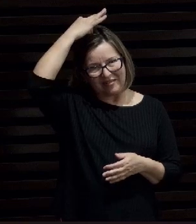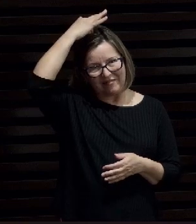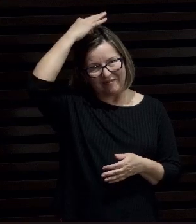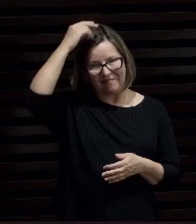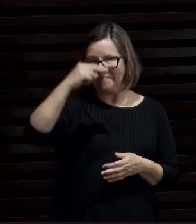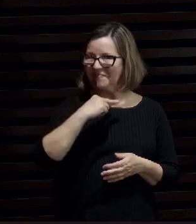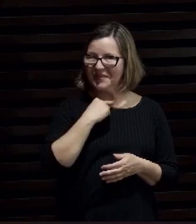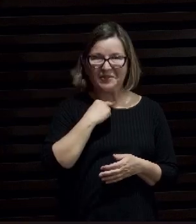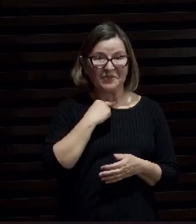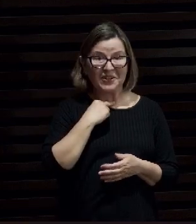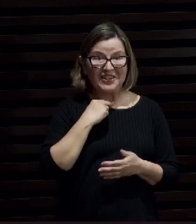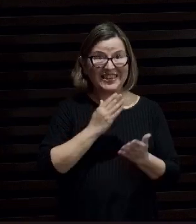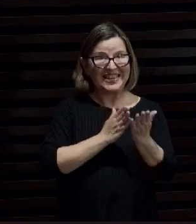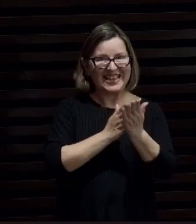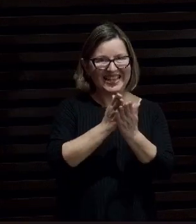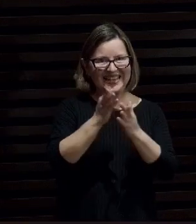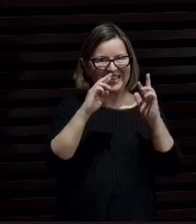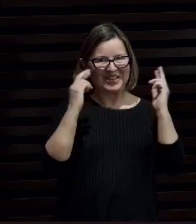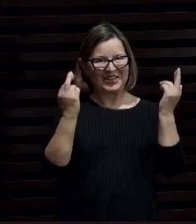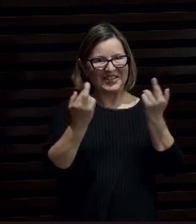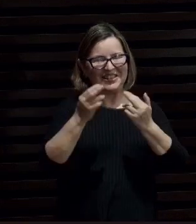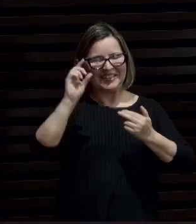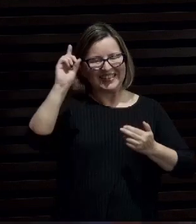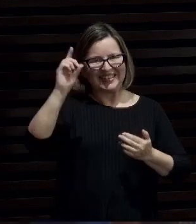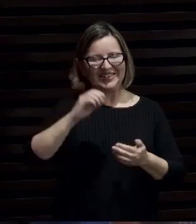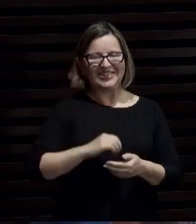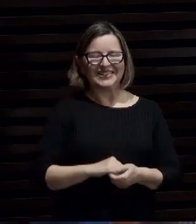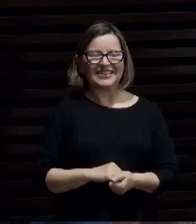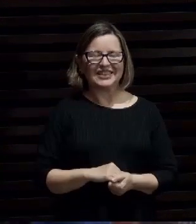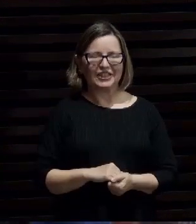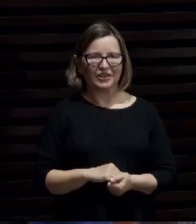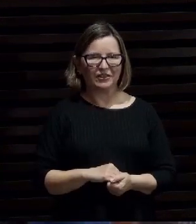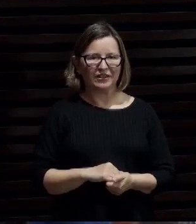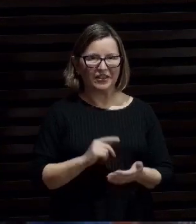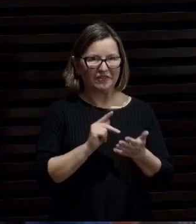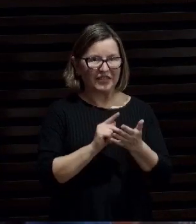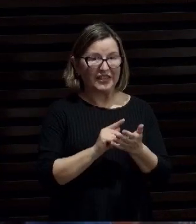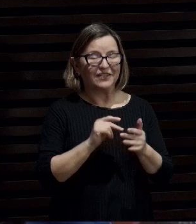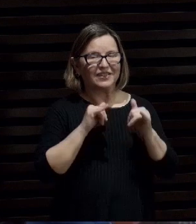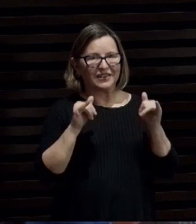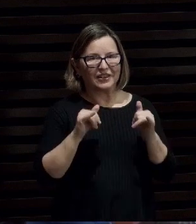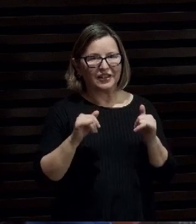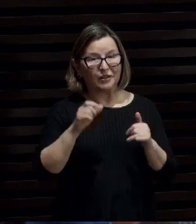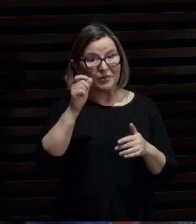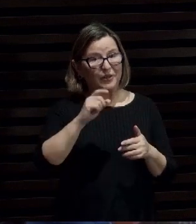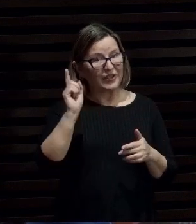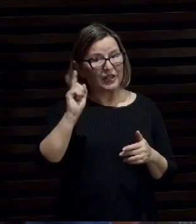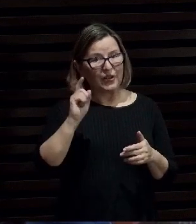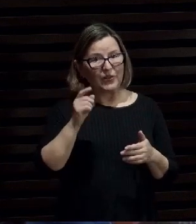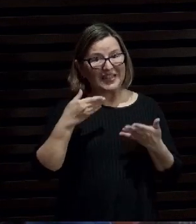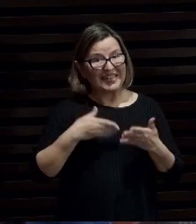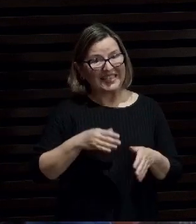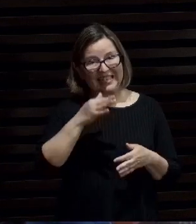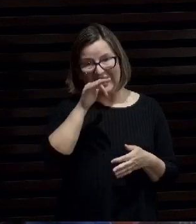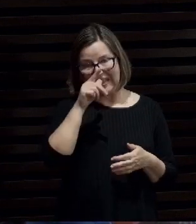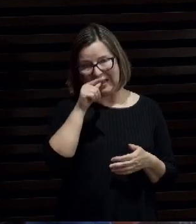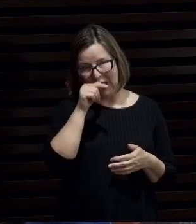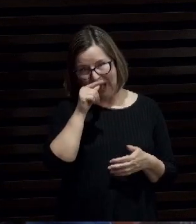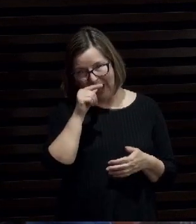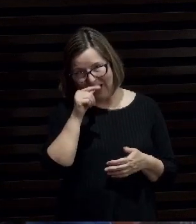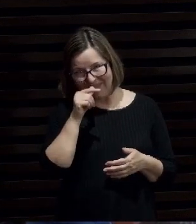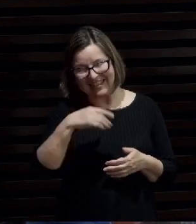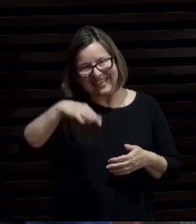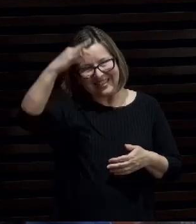não pode entrar no reino de Deus. Em verdade te digo, quem não nascer da água e do